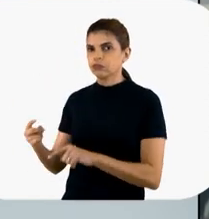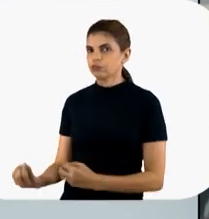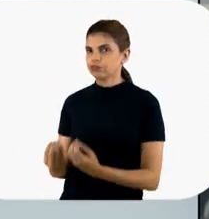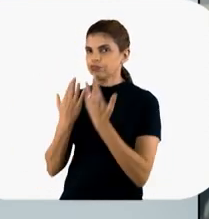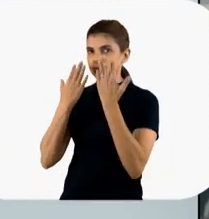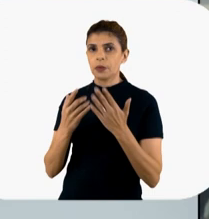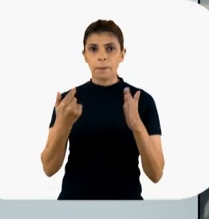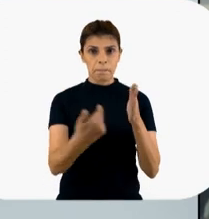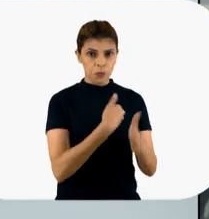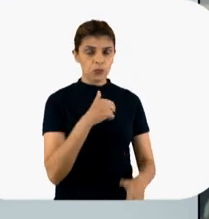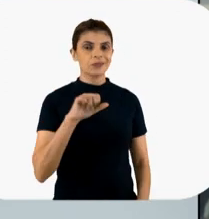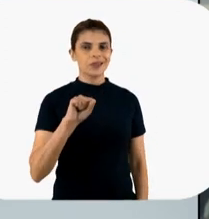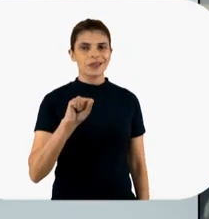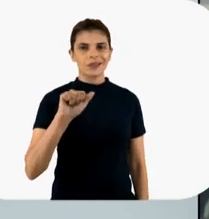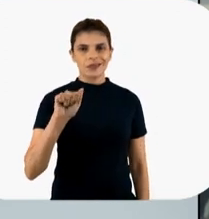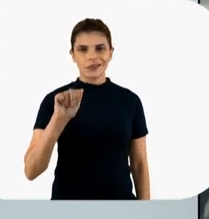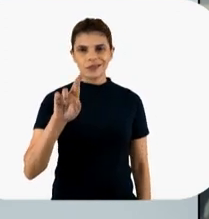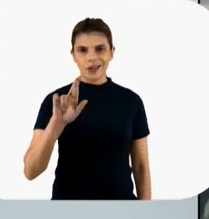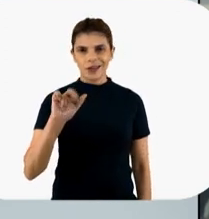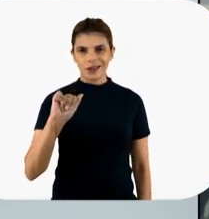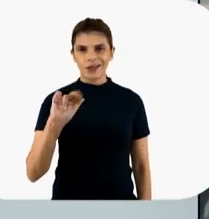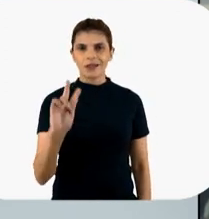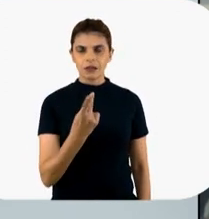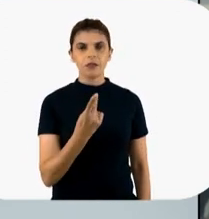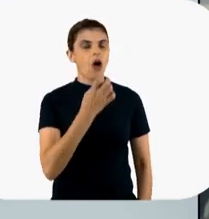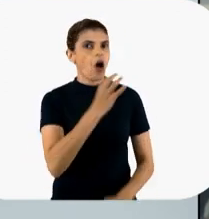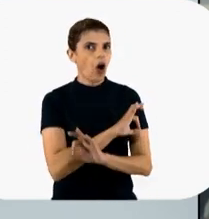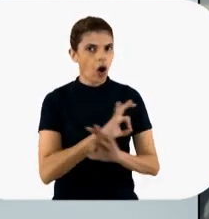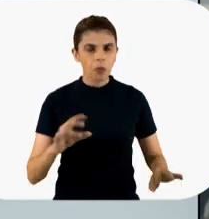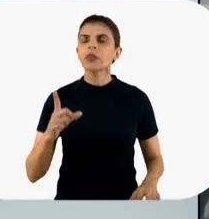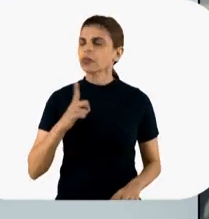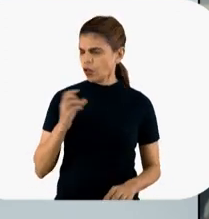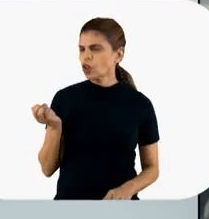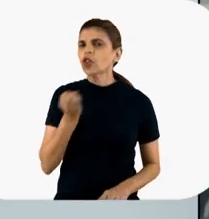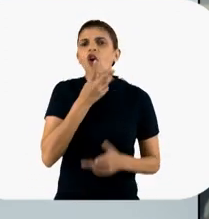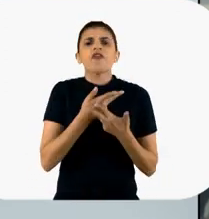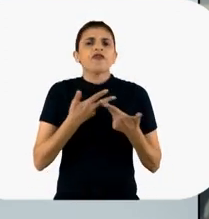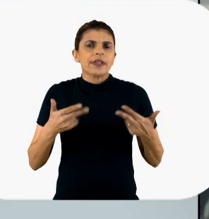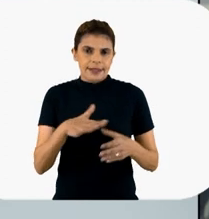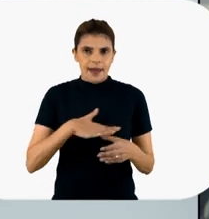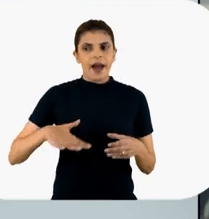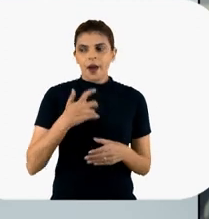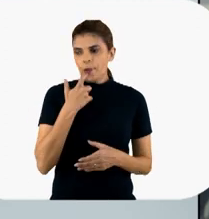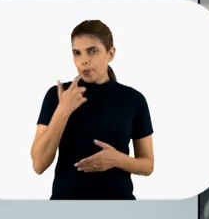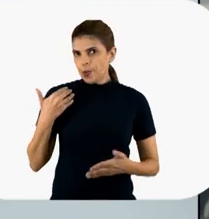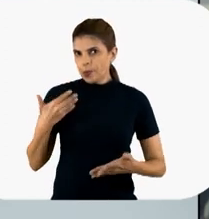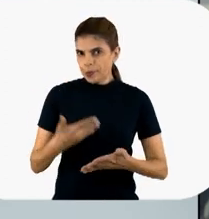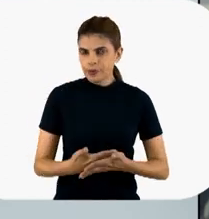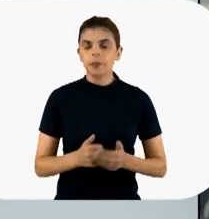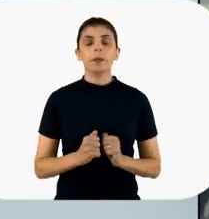A pergunta da Sara também é ótima e acho que a gente tem novidades nessa área meio